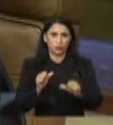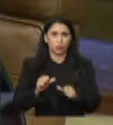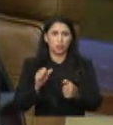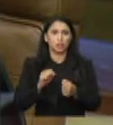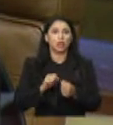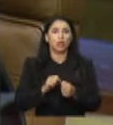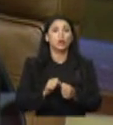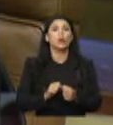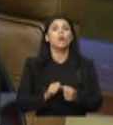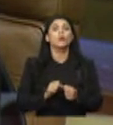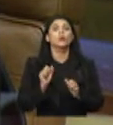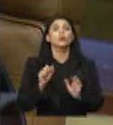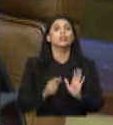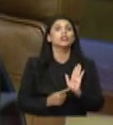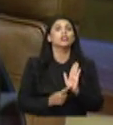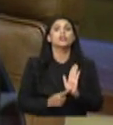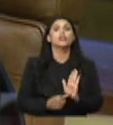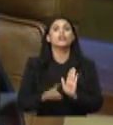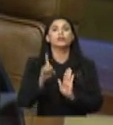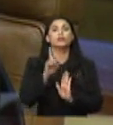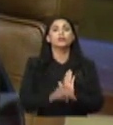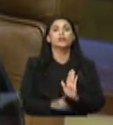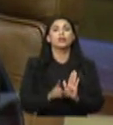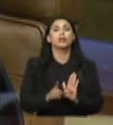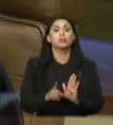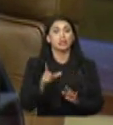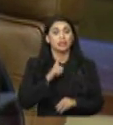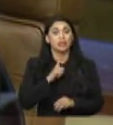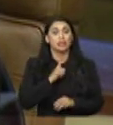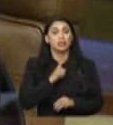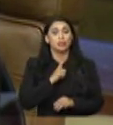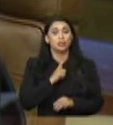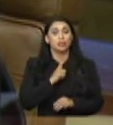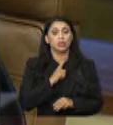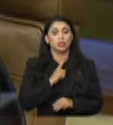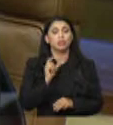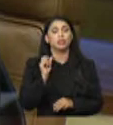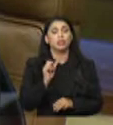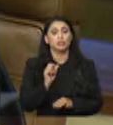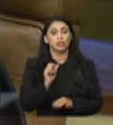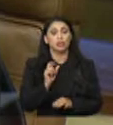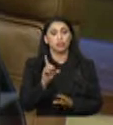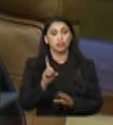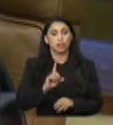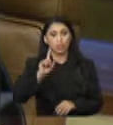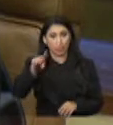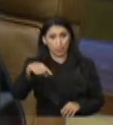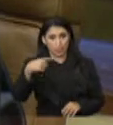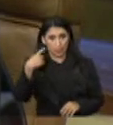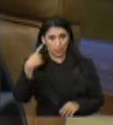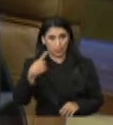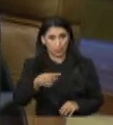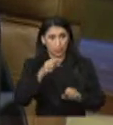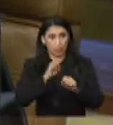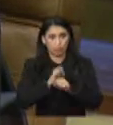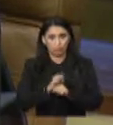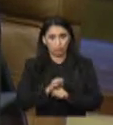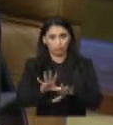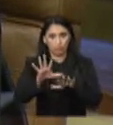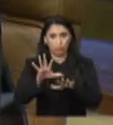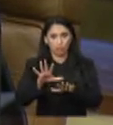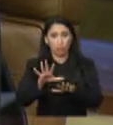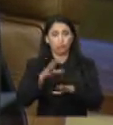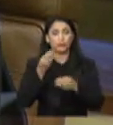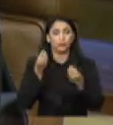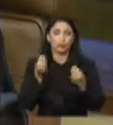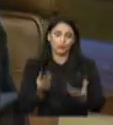quem tem o poder de revelar o direito mas para entrar em vigor Em certo dia depois de sua publicação